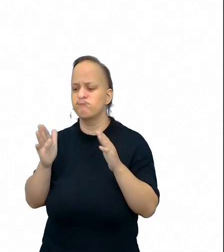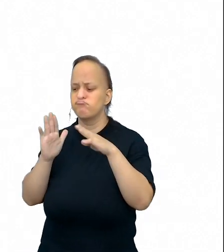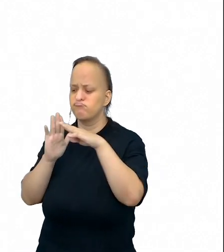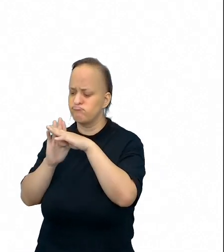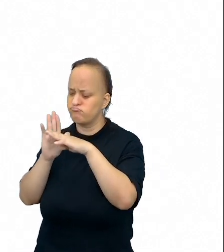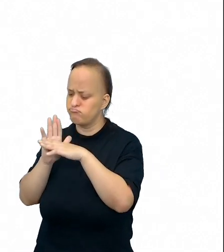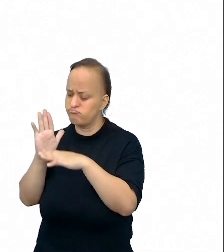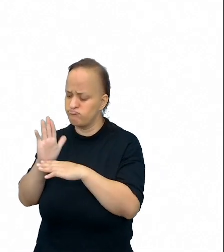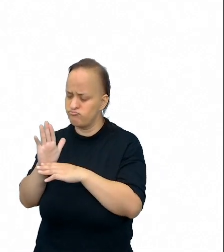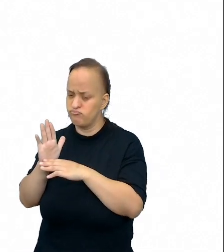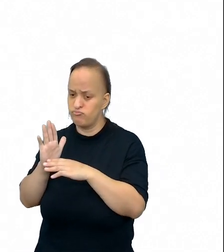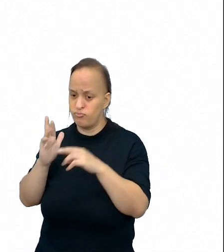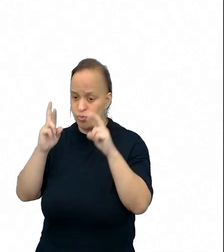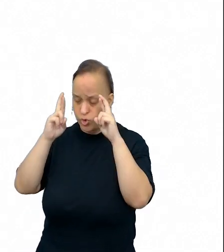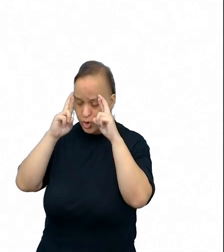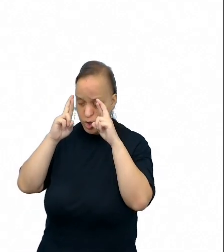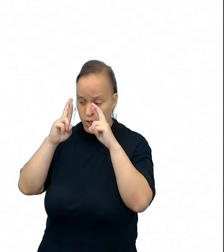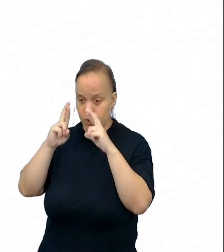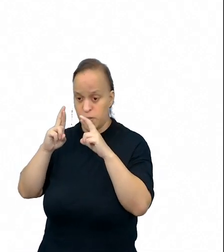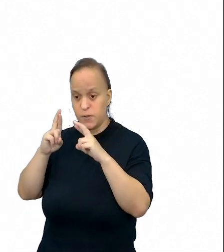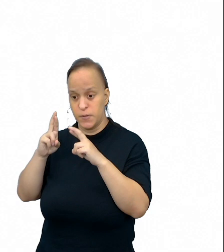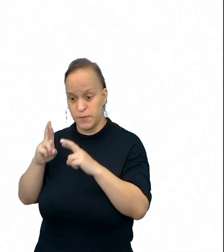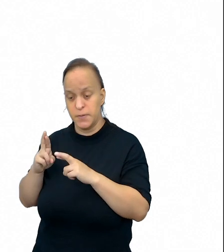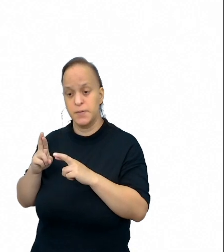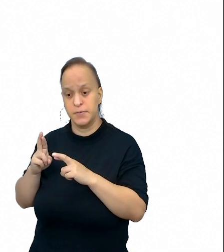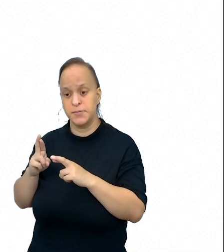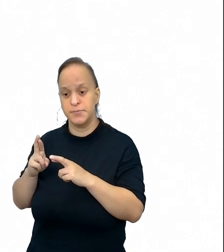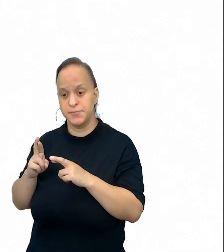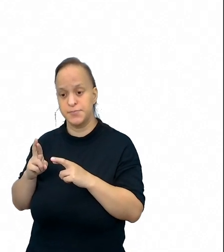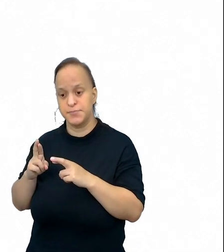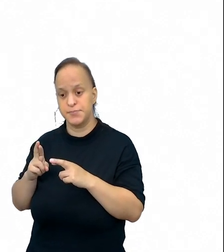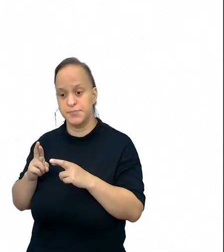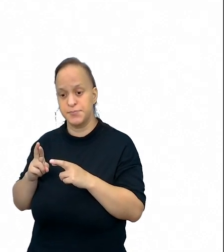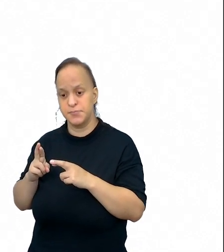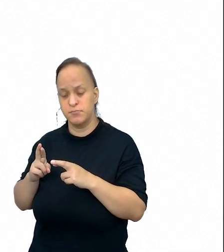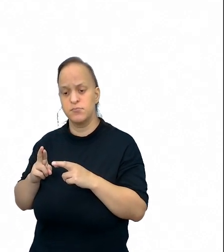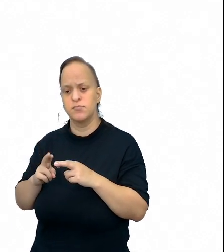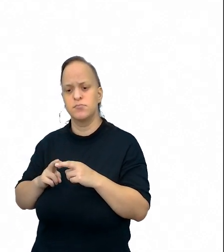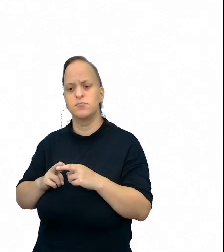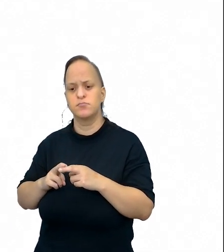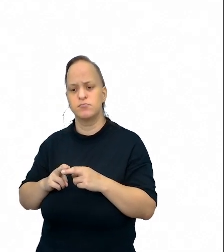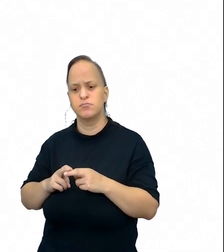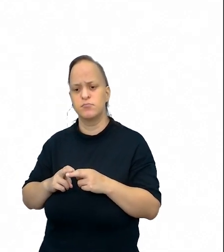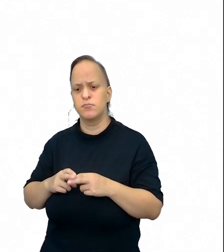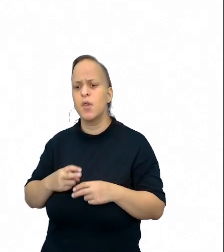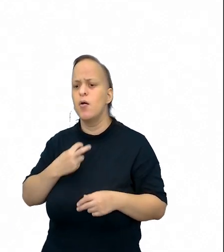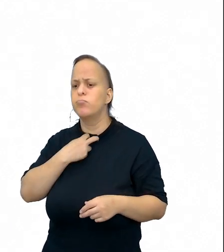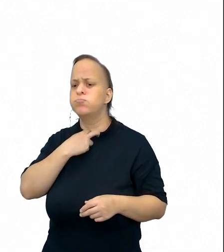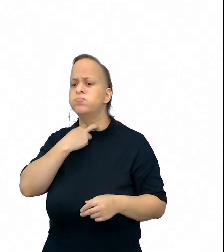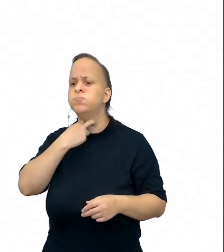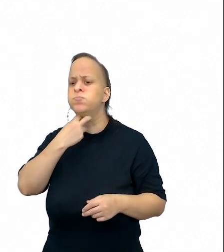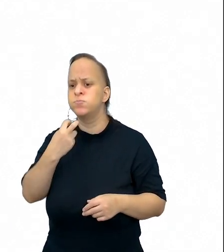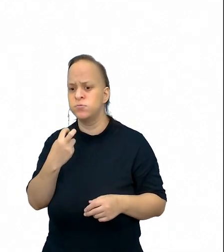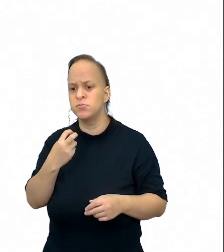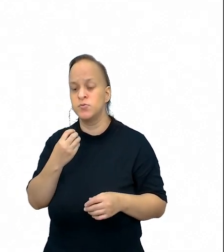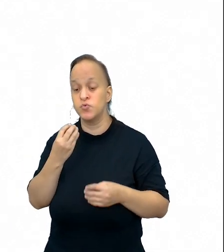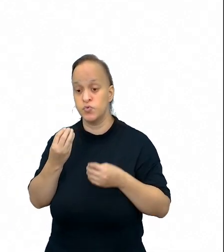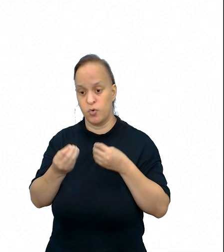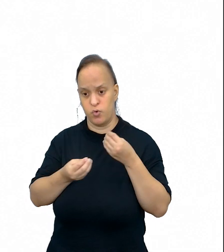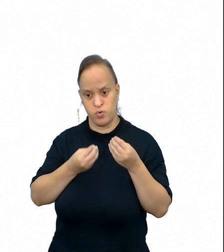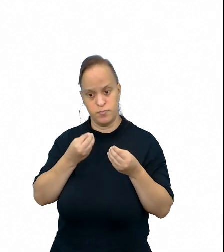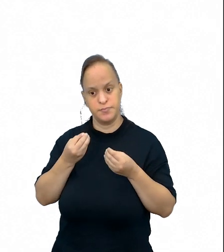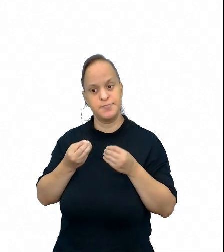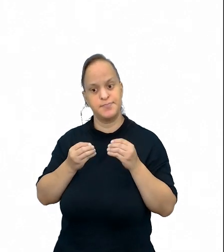sobre o debate regrado, pensando na linguagem formal e respeitosa, no tom de voz moderado, escutar os pontos de vista